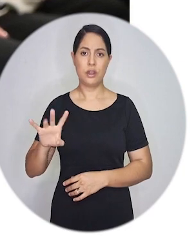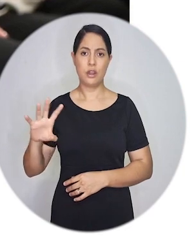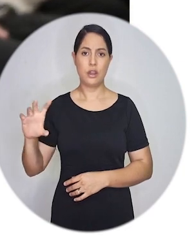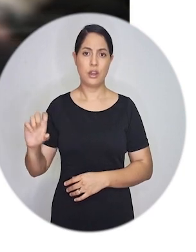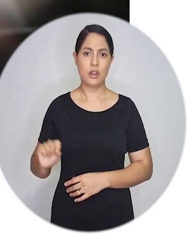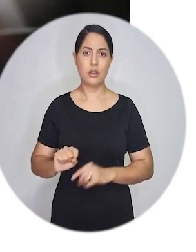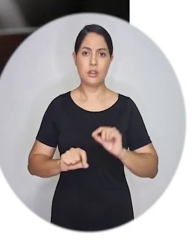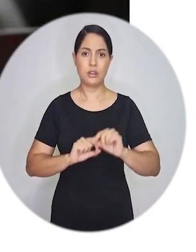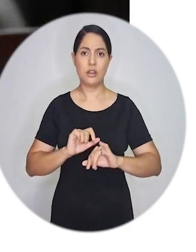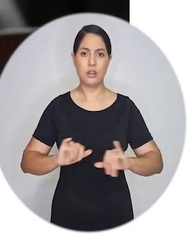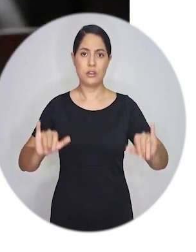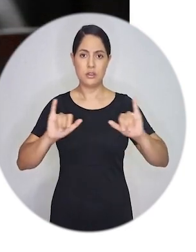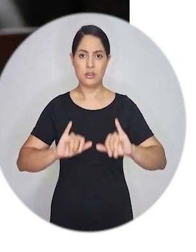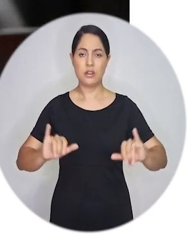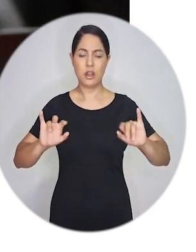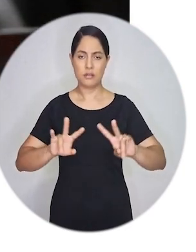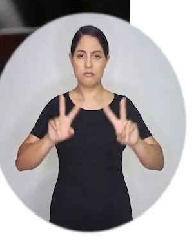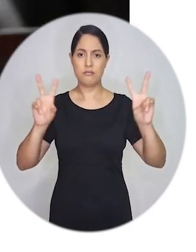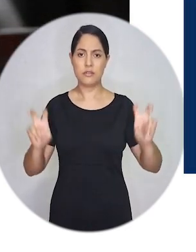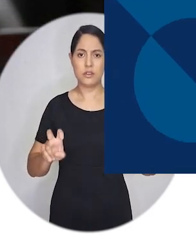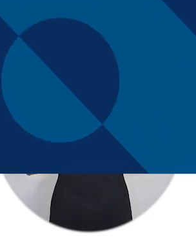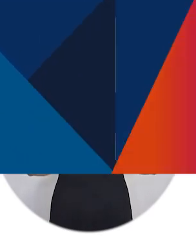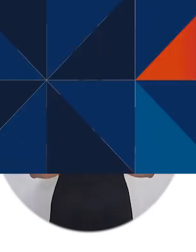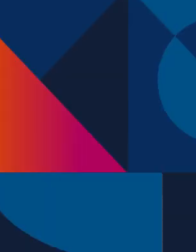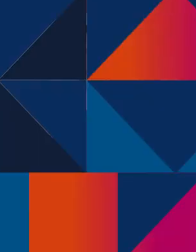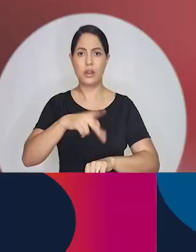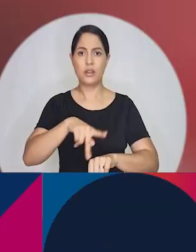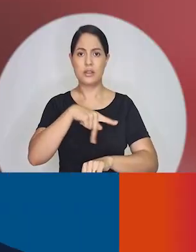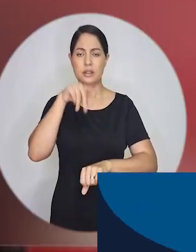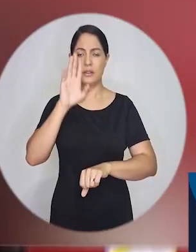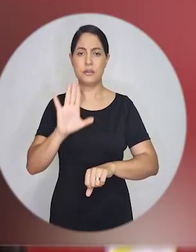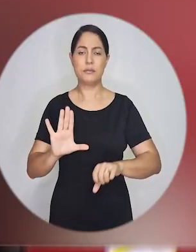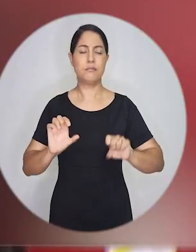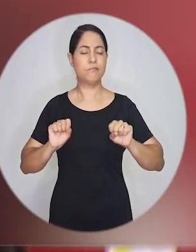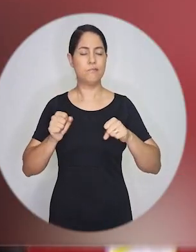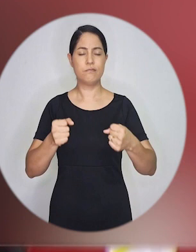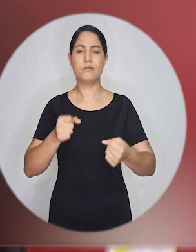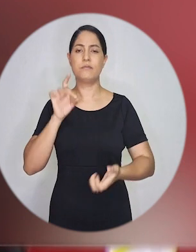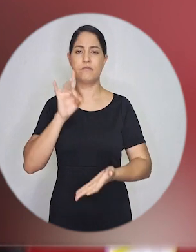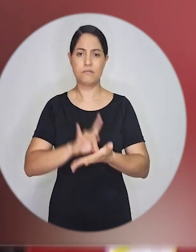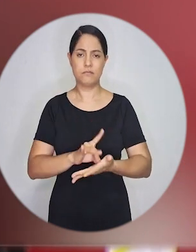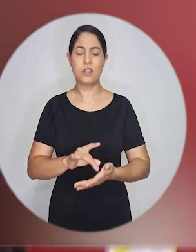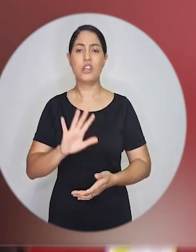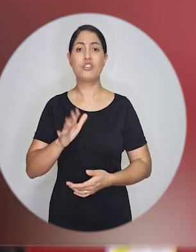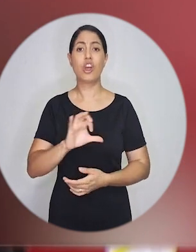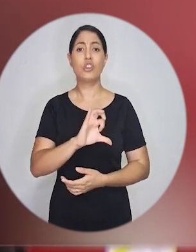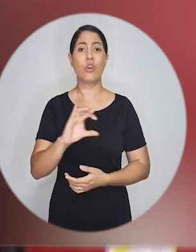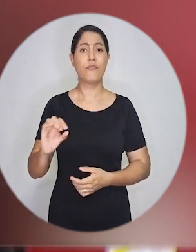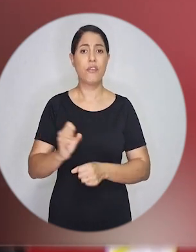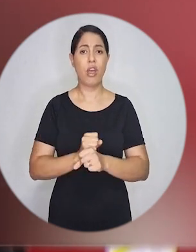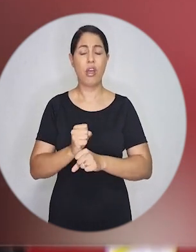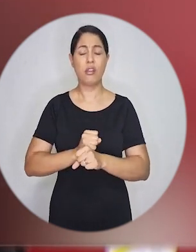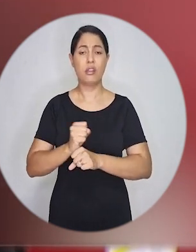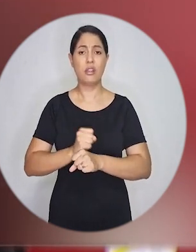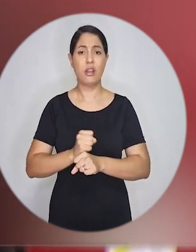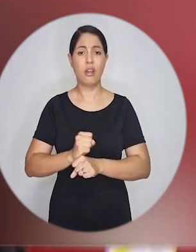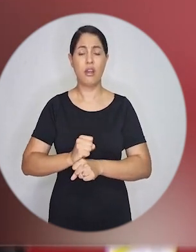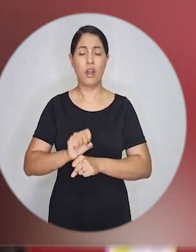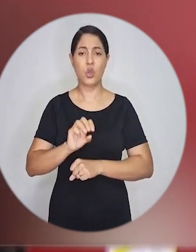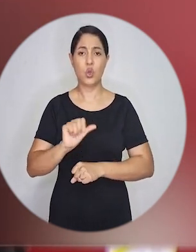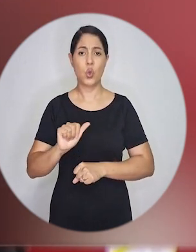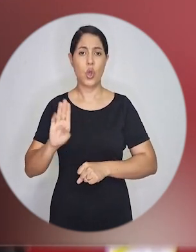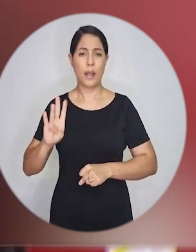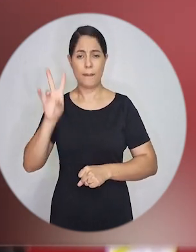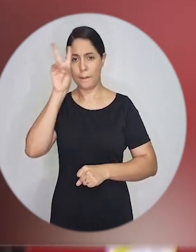pela plena dedicação à democracia brasileira. Com mais de 90 anos de história, a Justiça Eleitoral tem